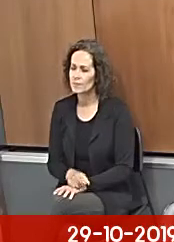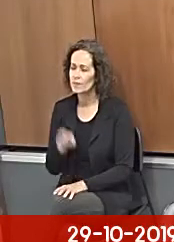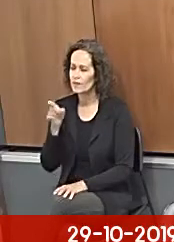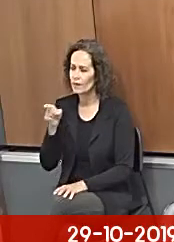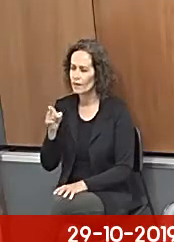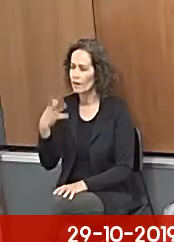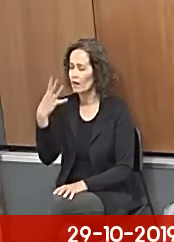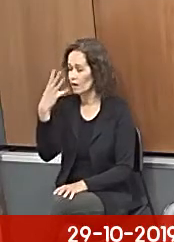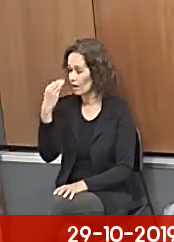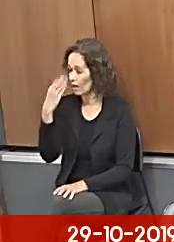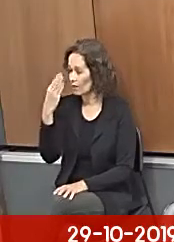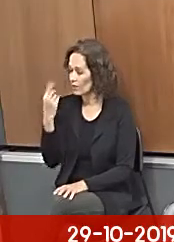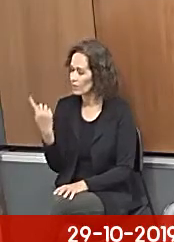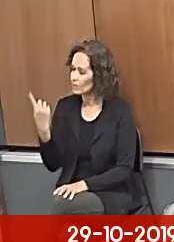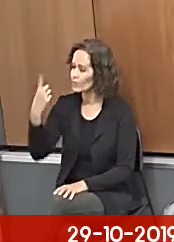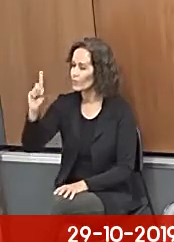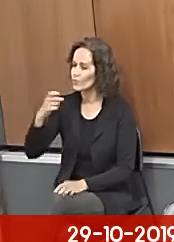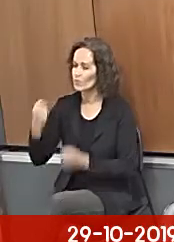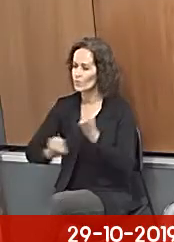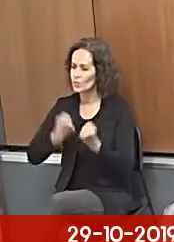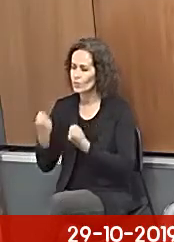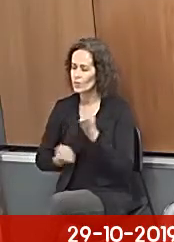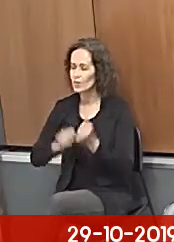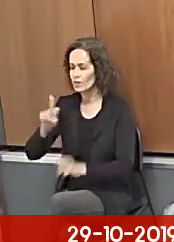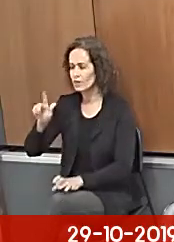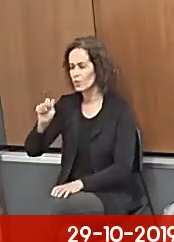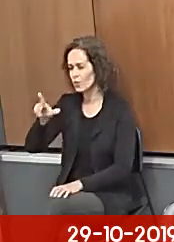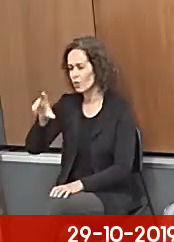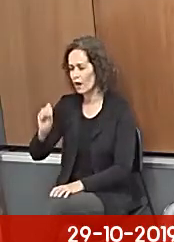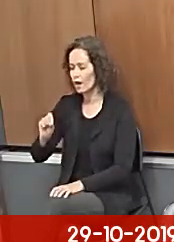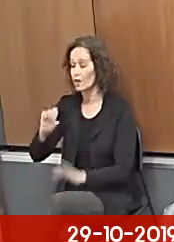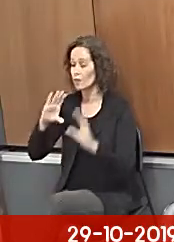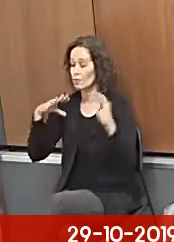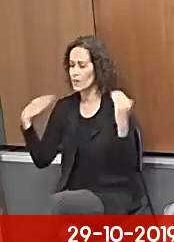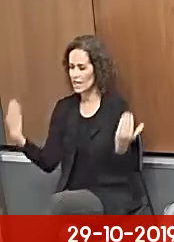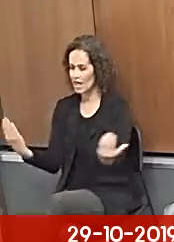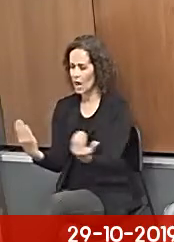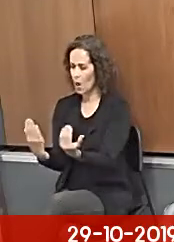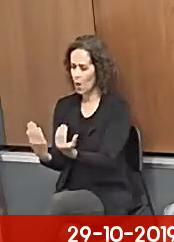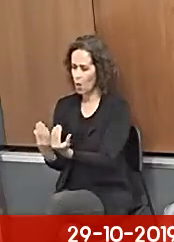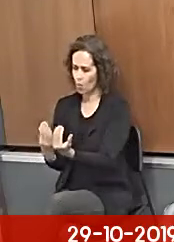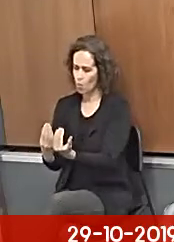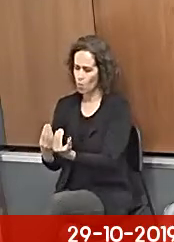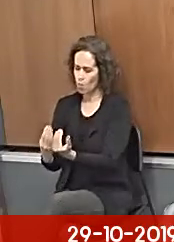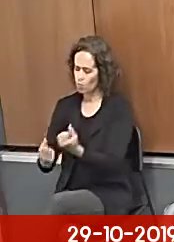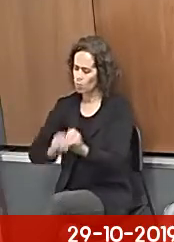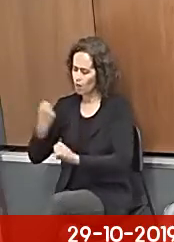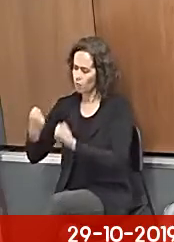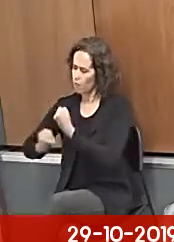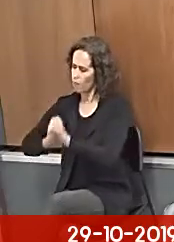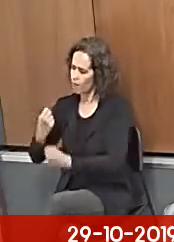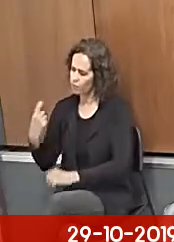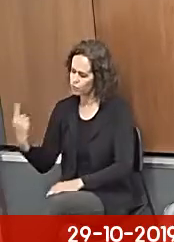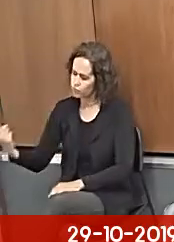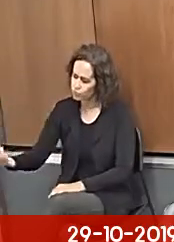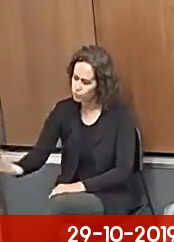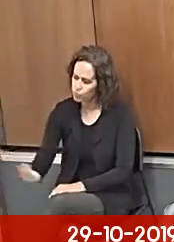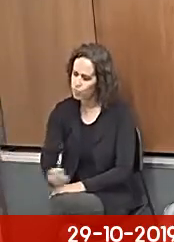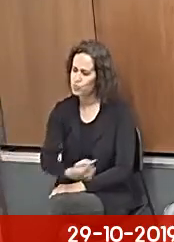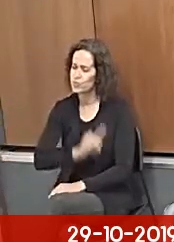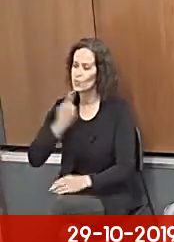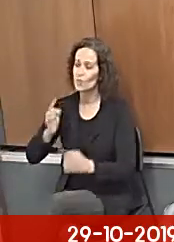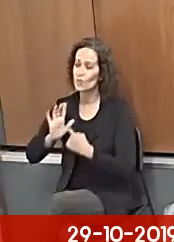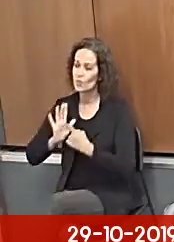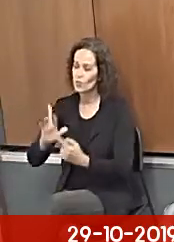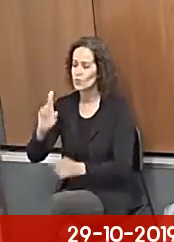Ali deu uma foto da última corrida do Galo, quando a gente deu a volta no Mineirão. Foi um sonho. Essa foto mostra muito o rosto do Ronan. A